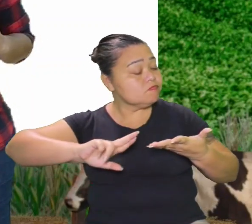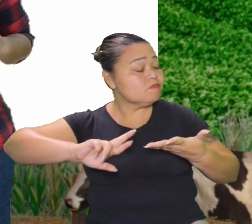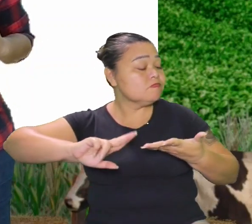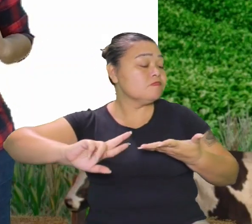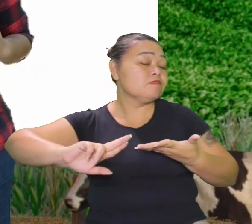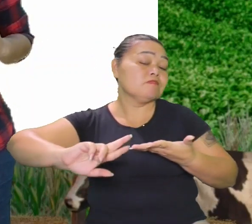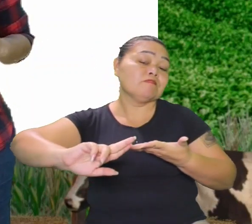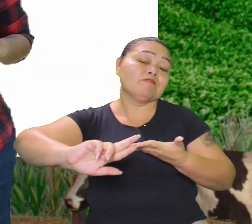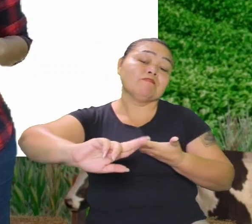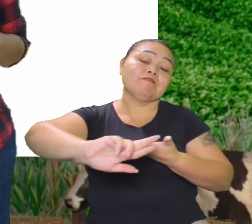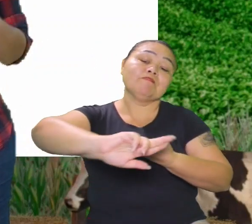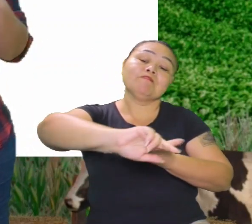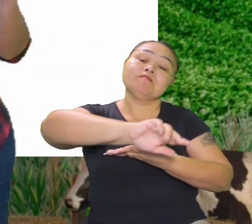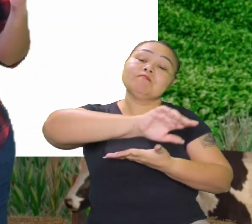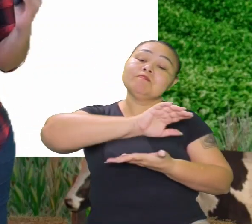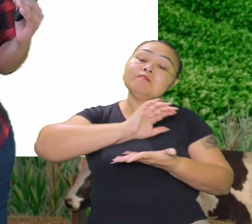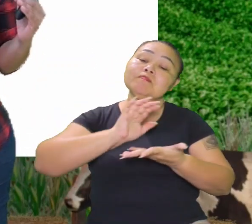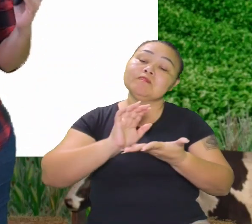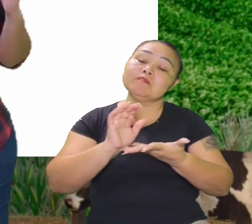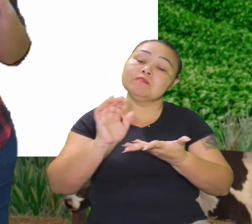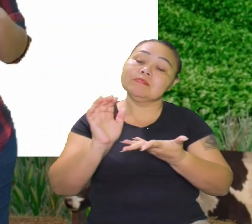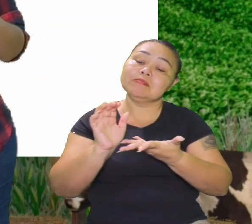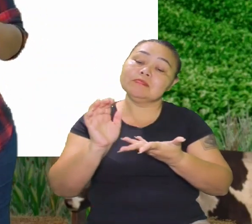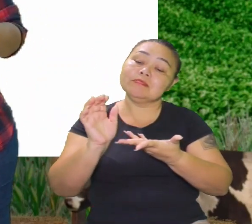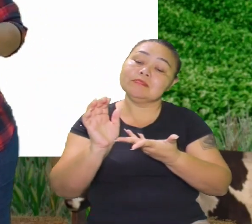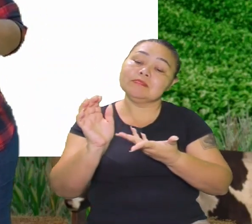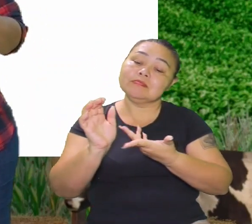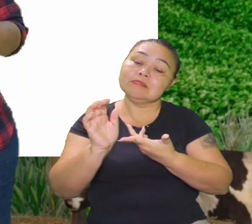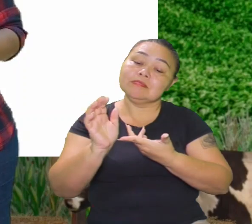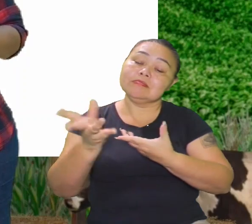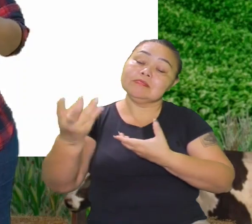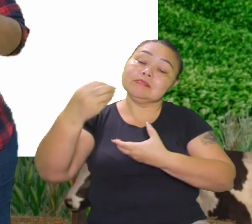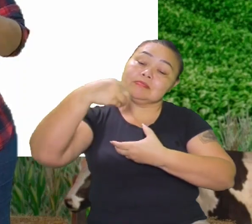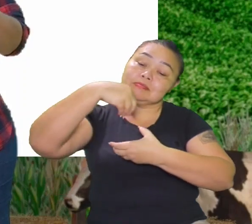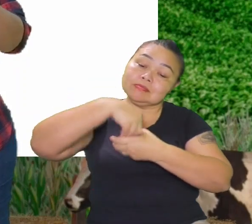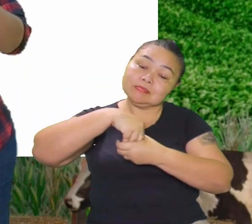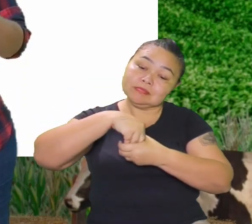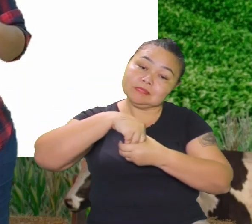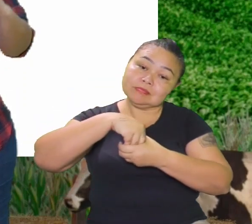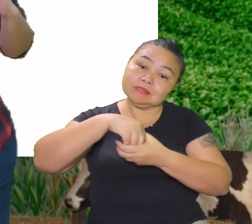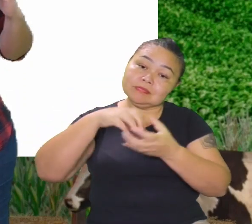diversidade de espécies. E dentro dessa